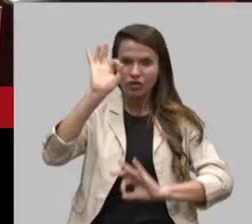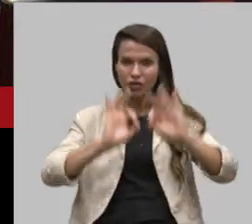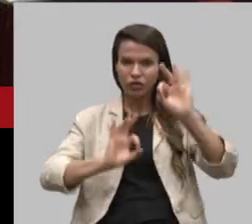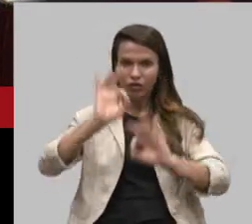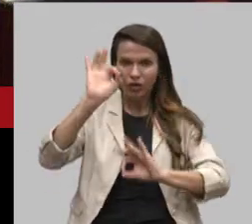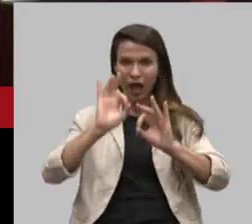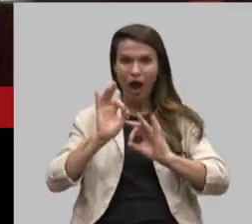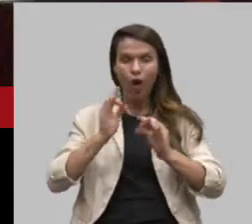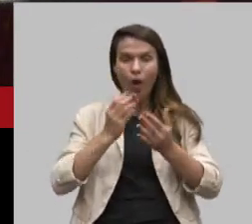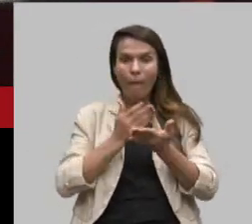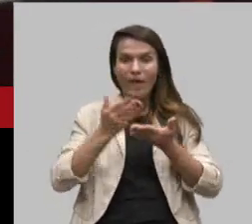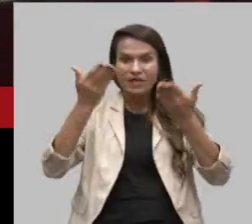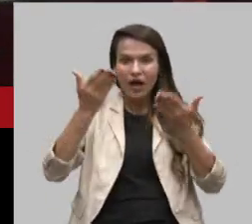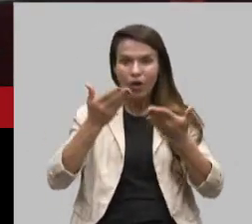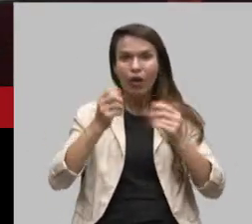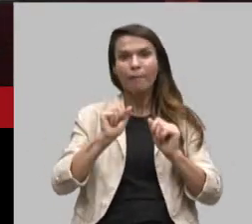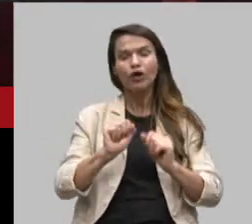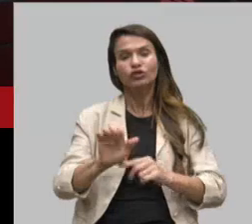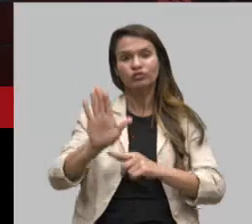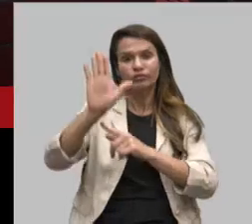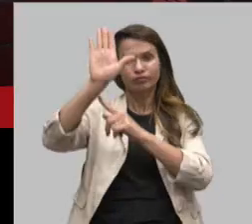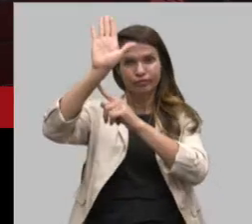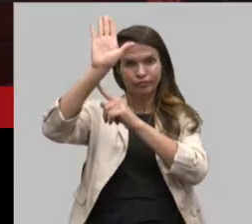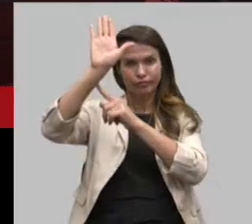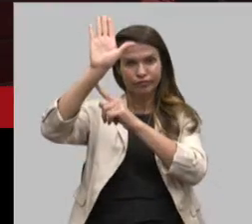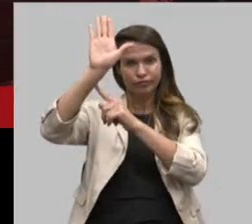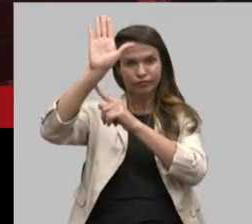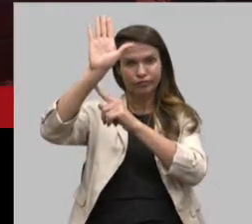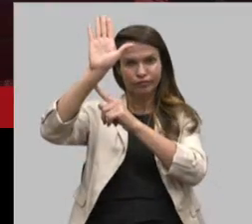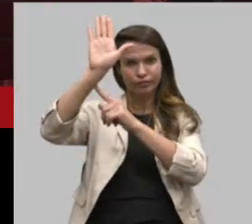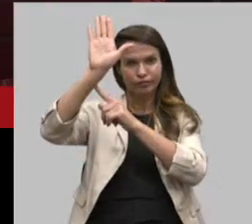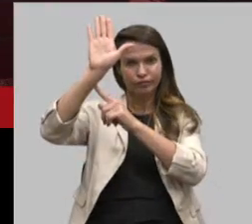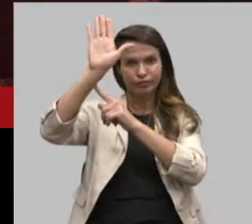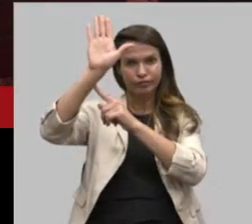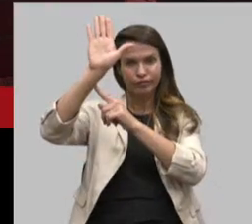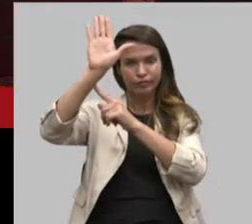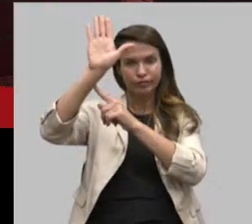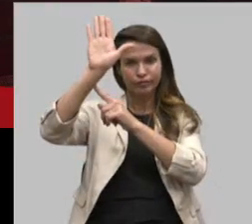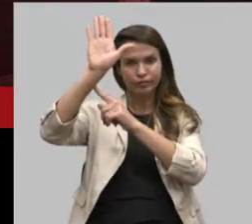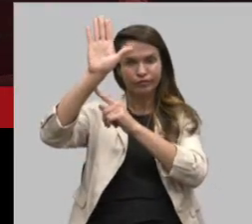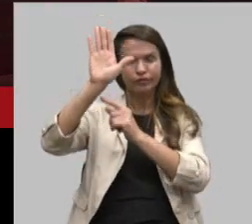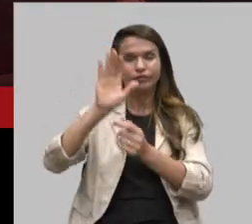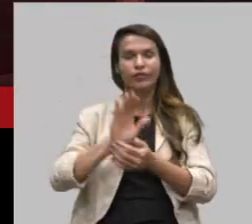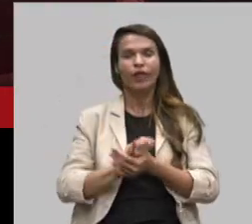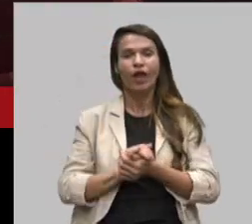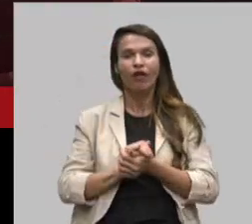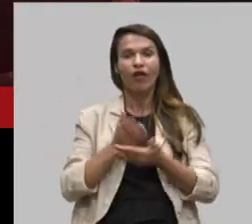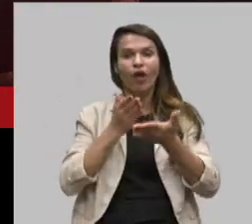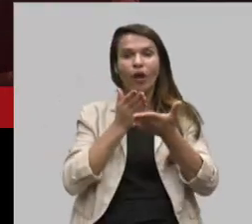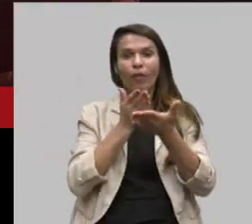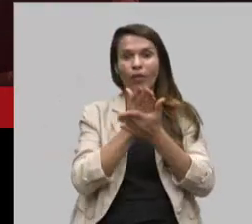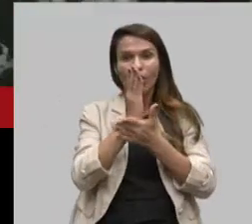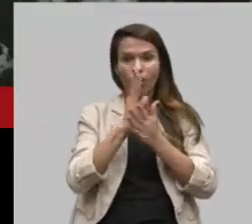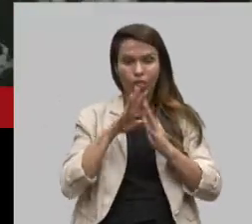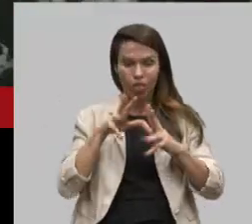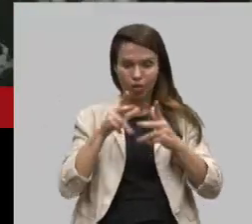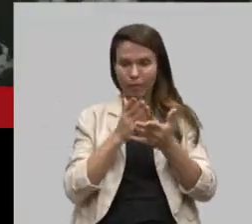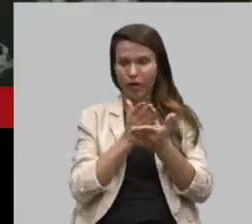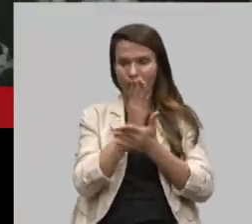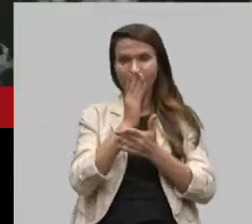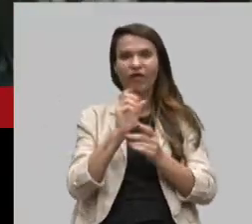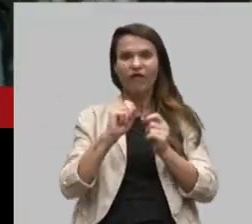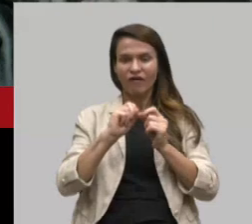agora é só levantar a mão é fomos aprovados Então a gente vai fazer essa